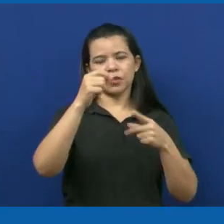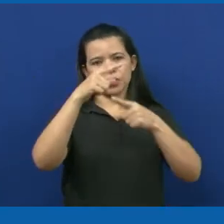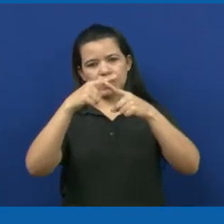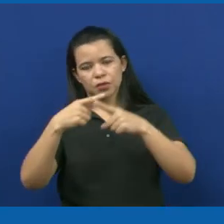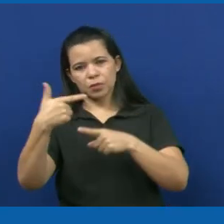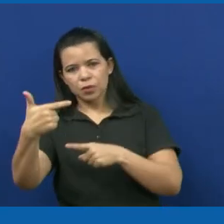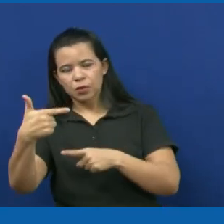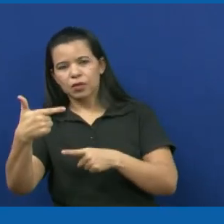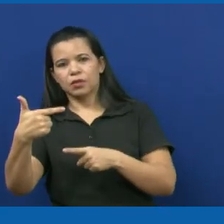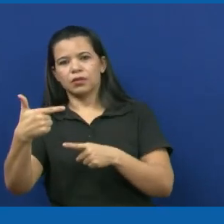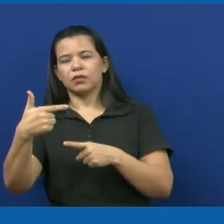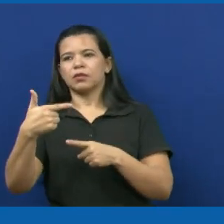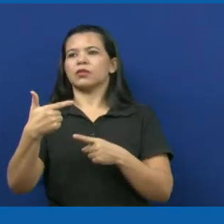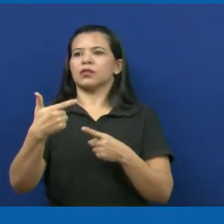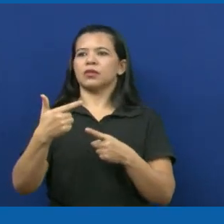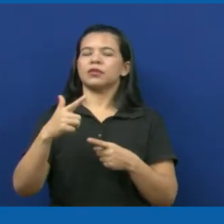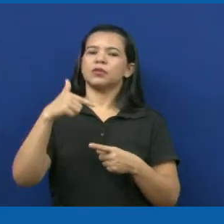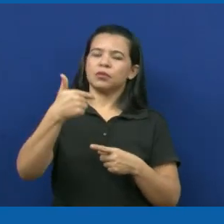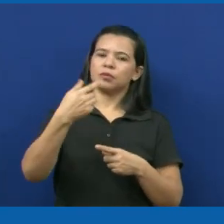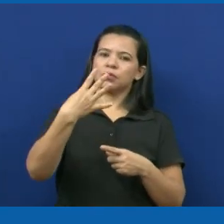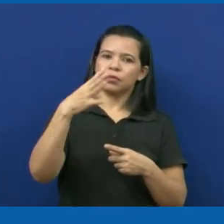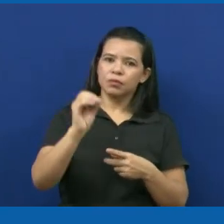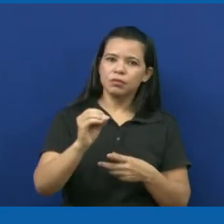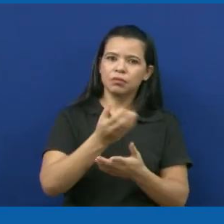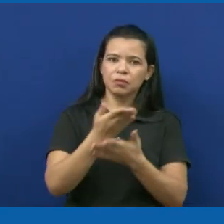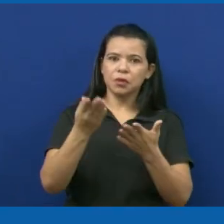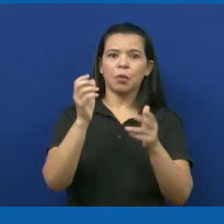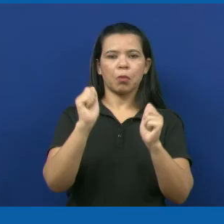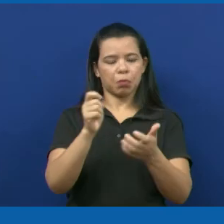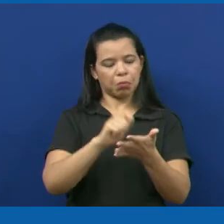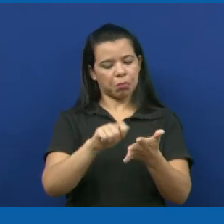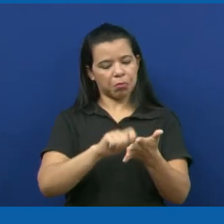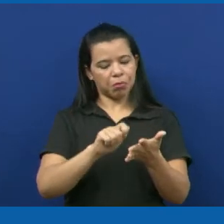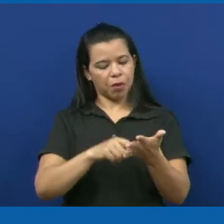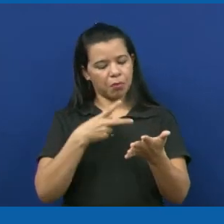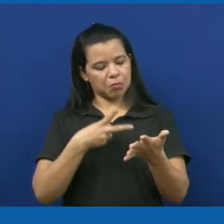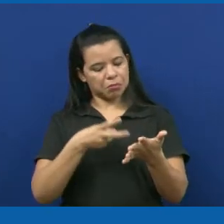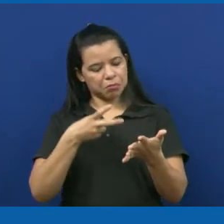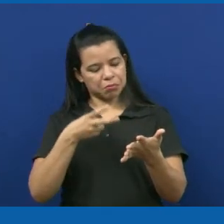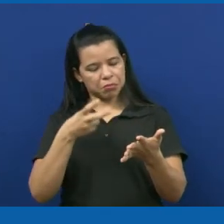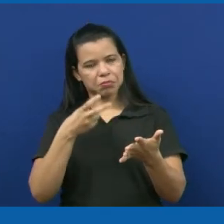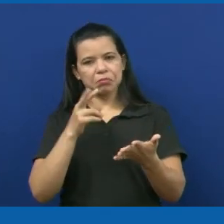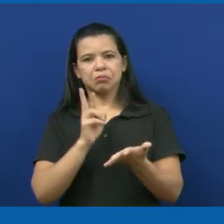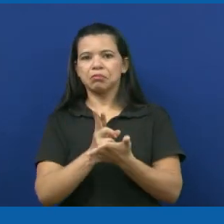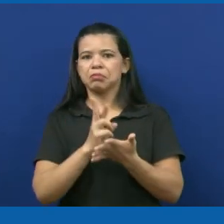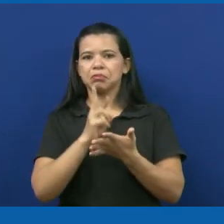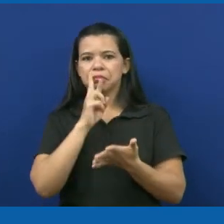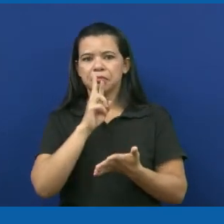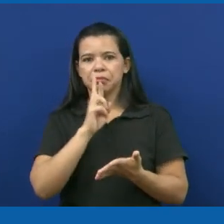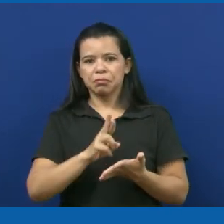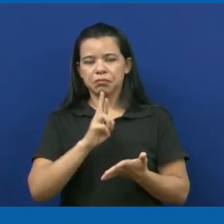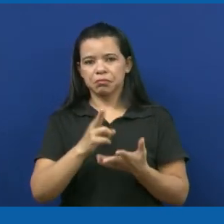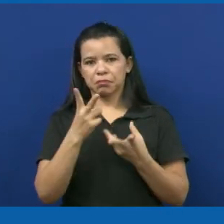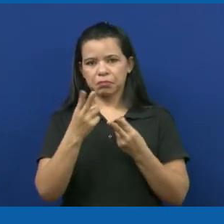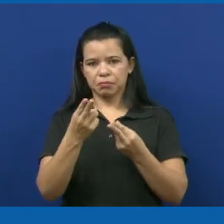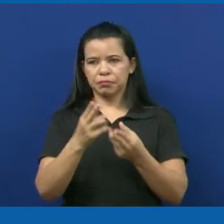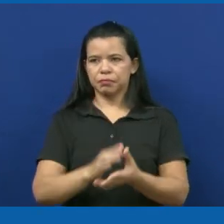assim sucessivamente. Você pode fazer o cálculo aí no seu caderno e observar que sempre vai dar o mesmo produto, né,